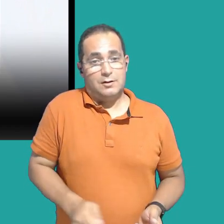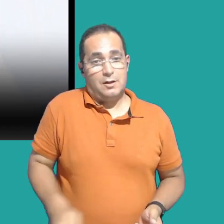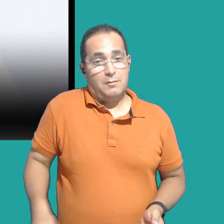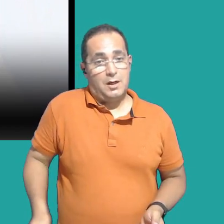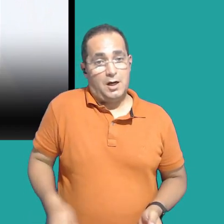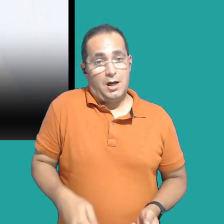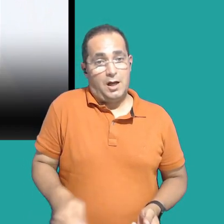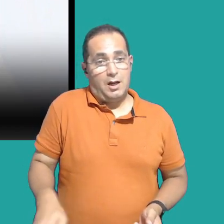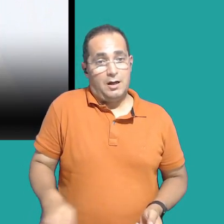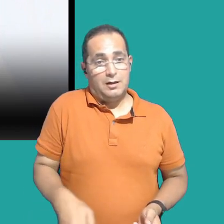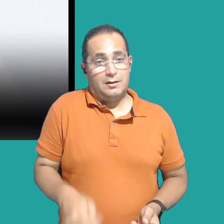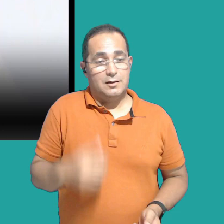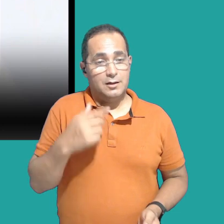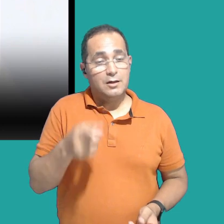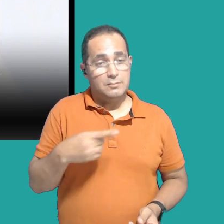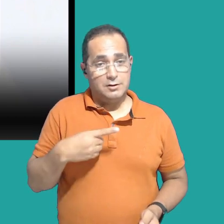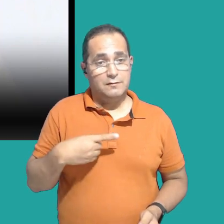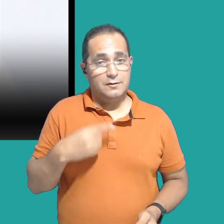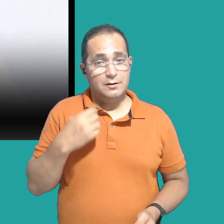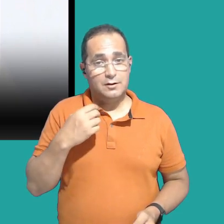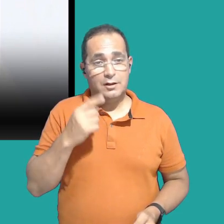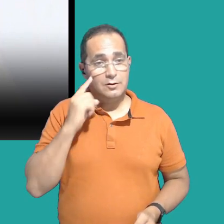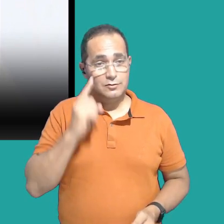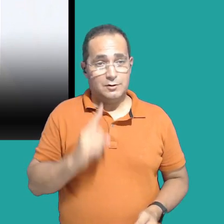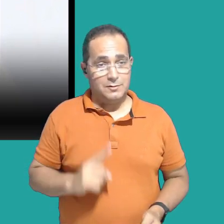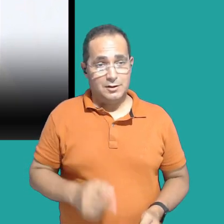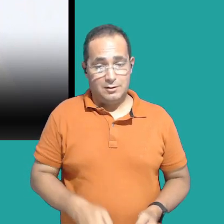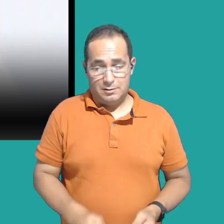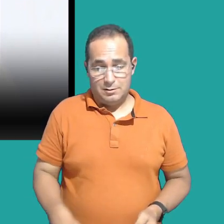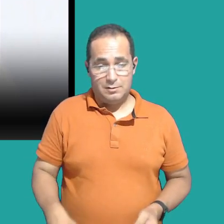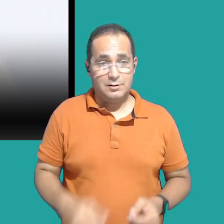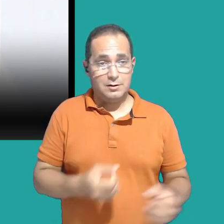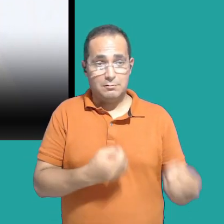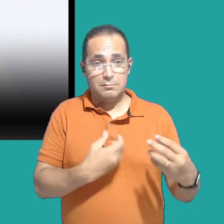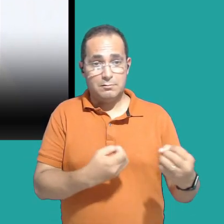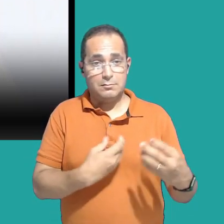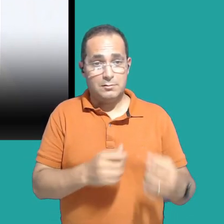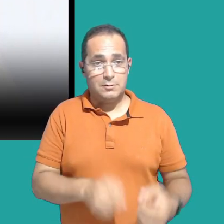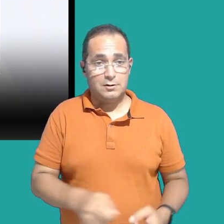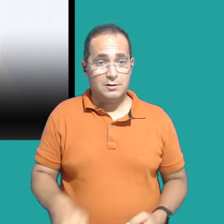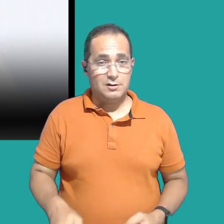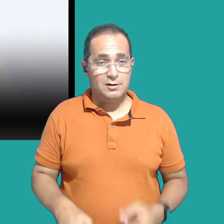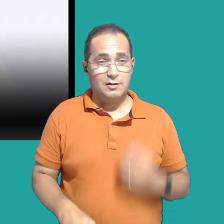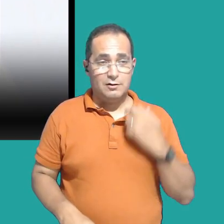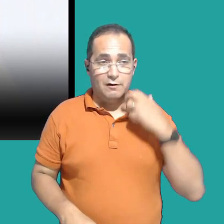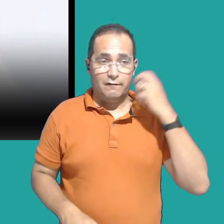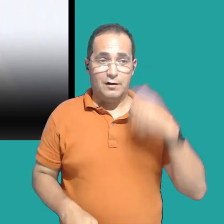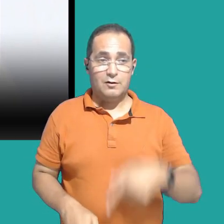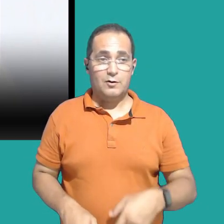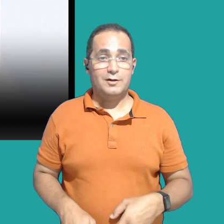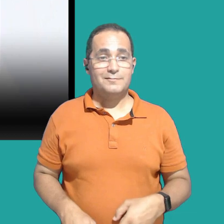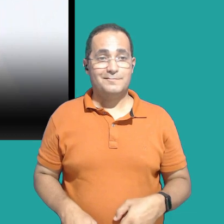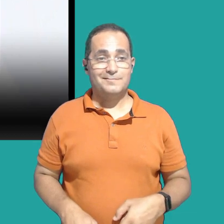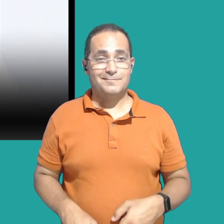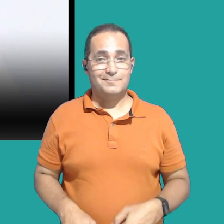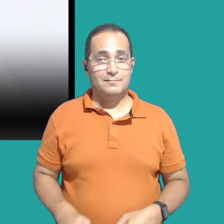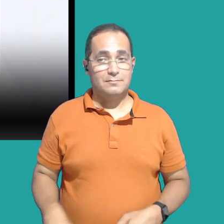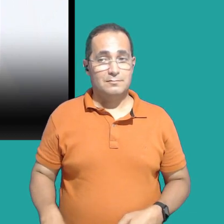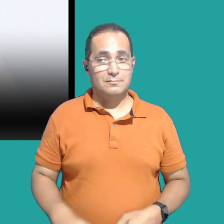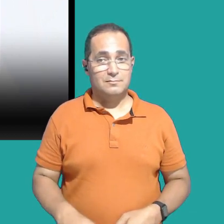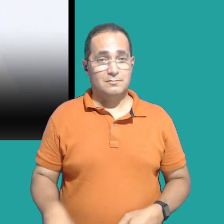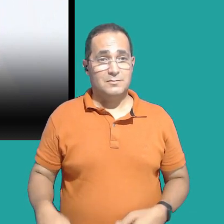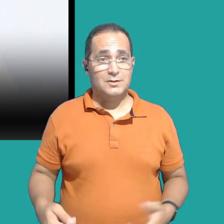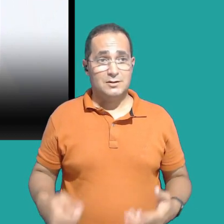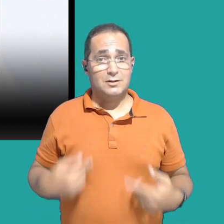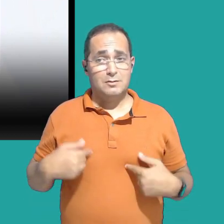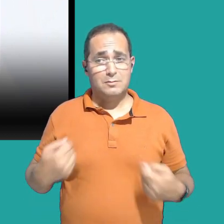gente sente vergonha até da bengala, né? Então, eu vivi essa fase, porque eu não sabia usar bengala, então eu tinha que aprender a usar a bengala, e ao mesmo tempo tinha